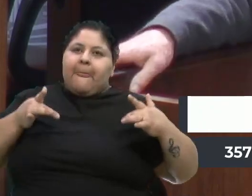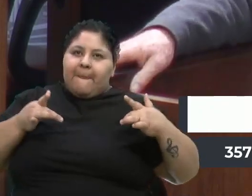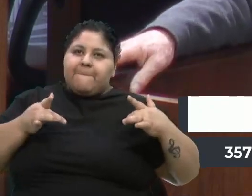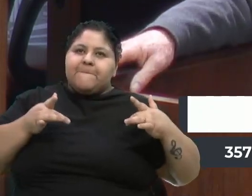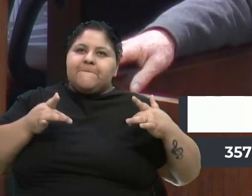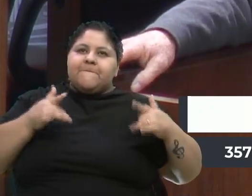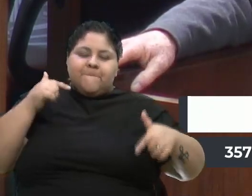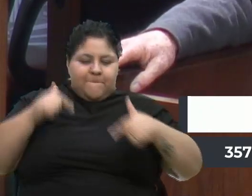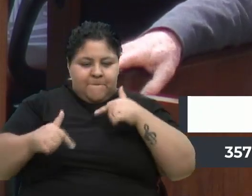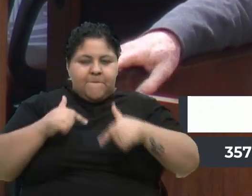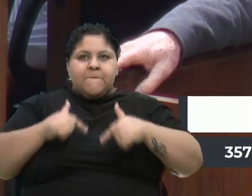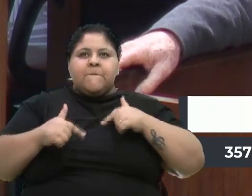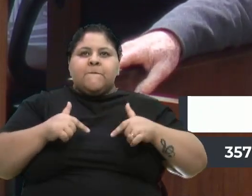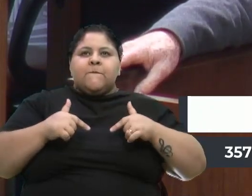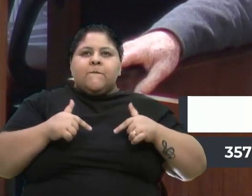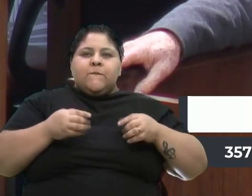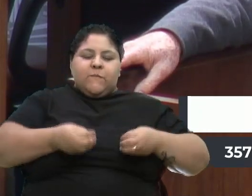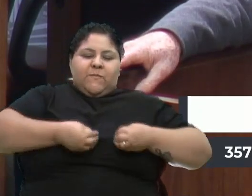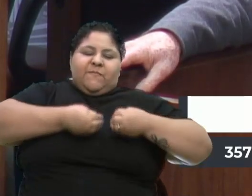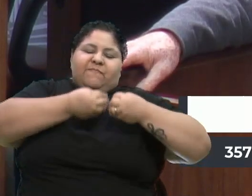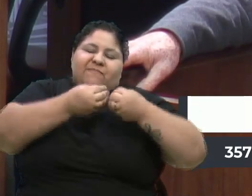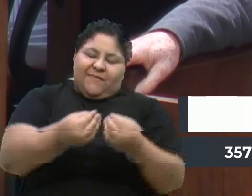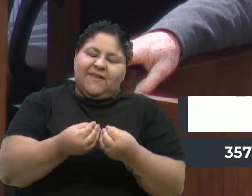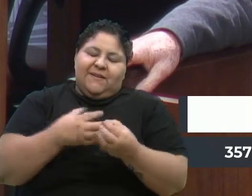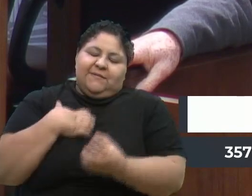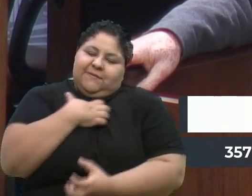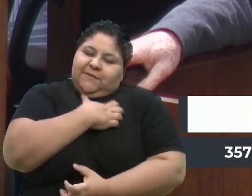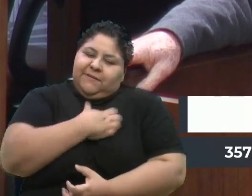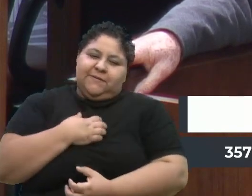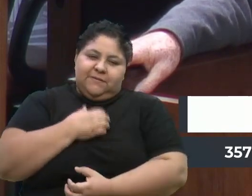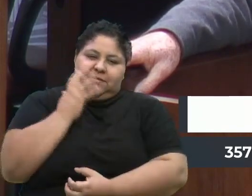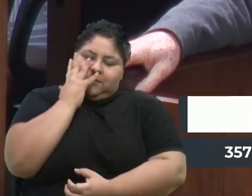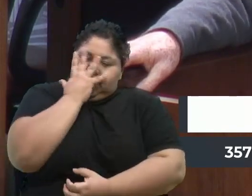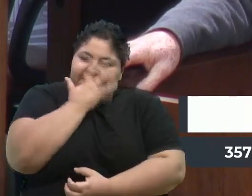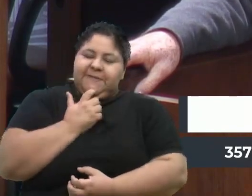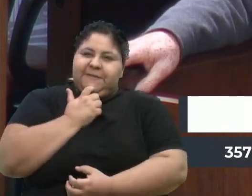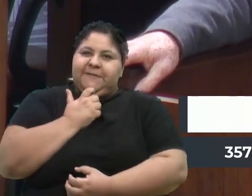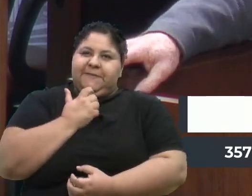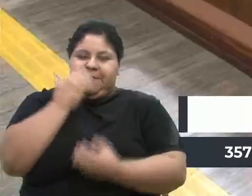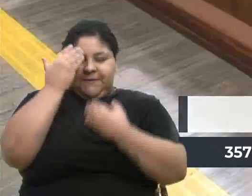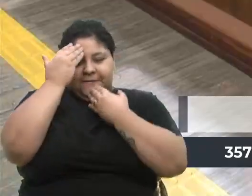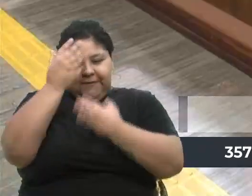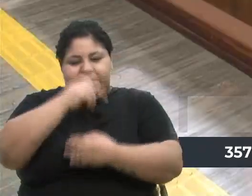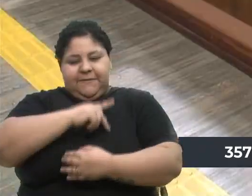prestam e que se doam de uma forma impressionante. Era isso, meu muito obrigado.